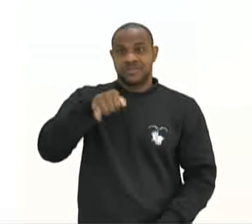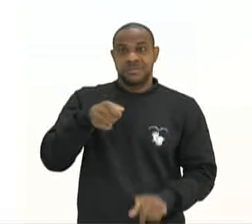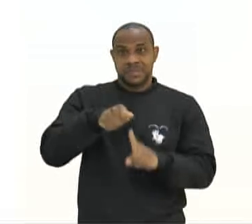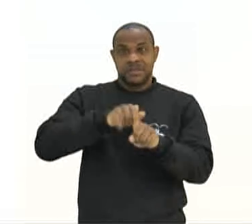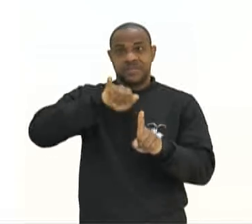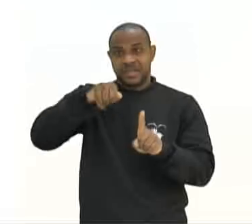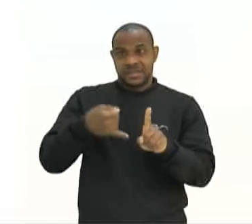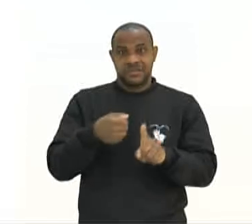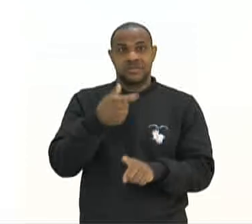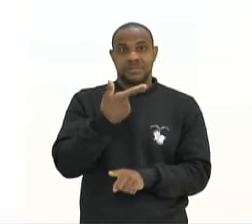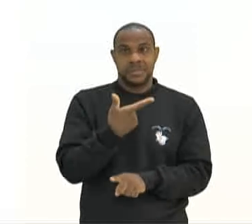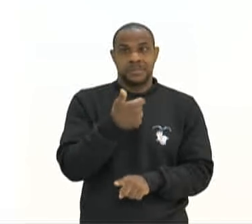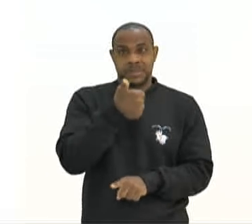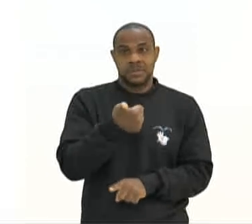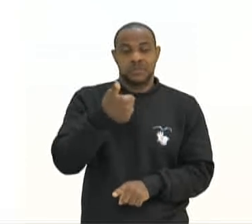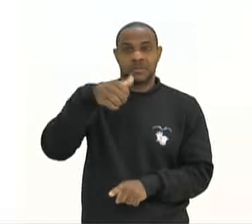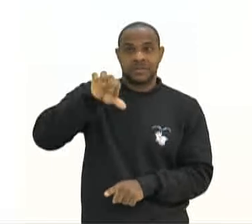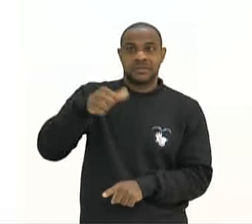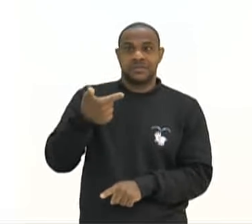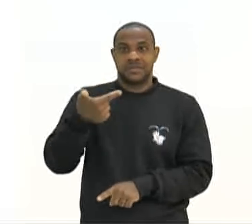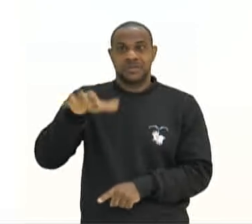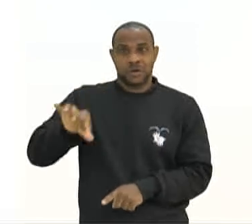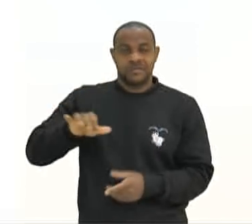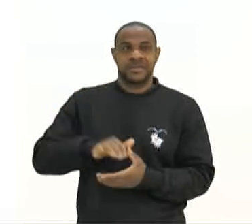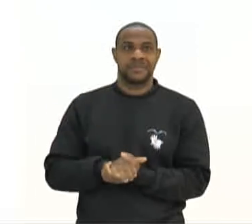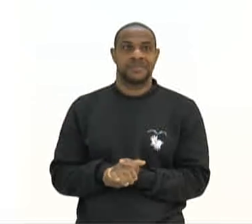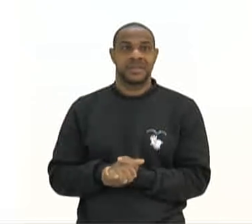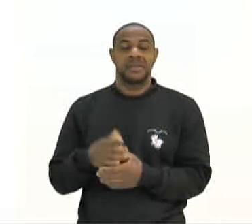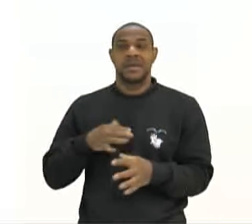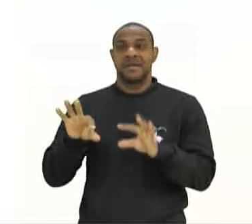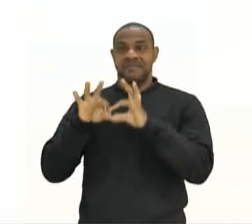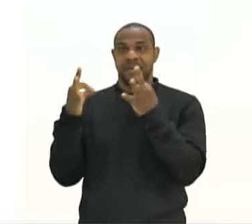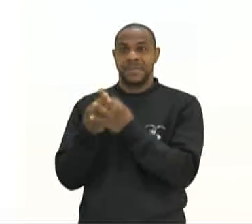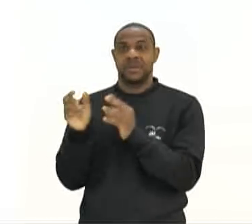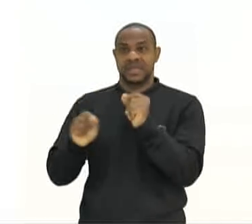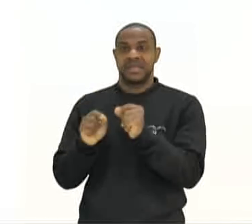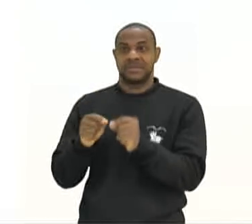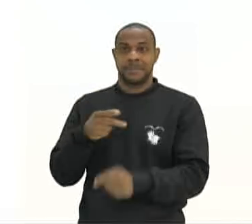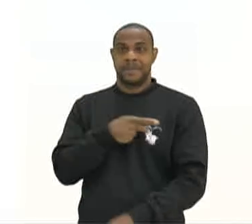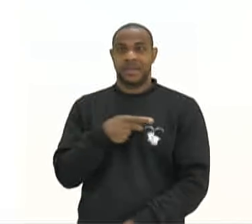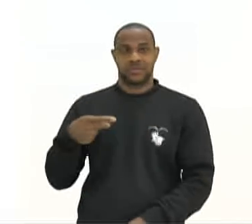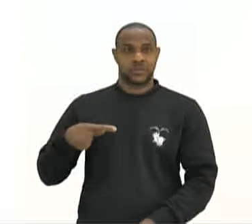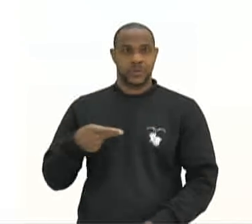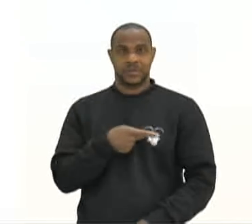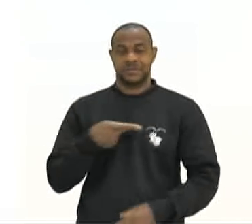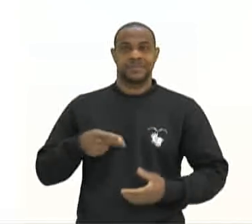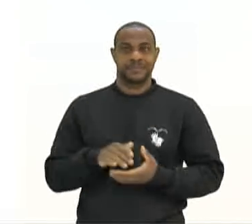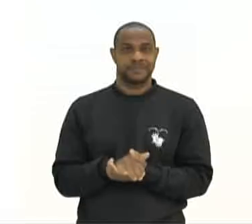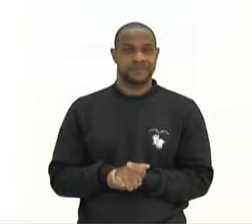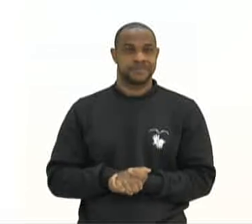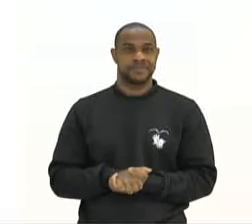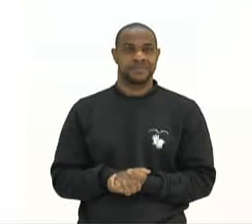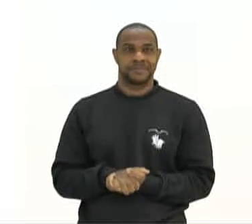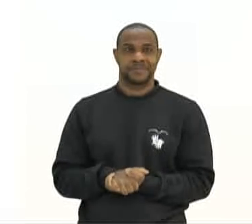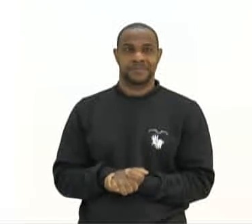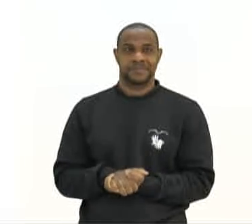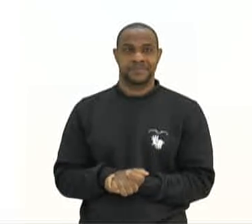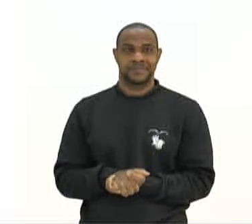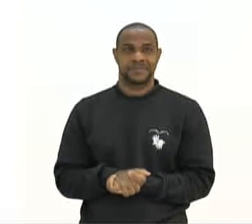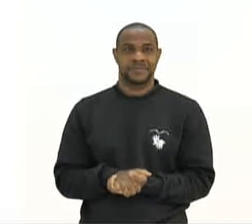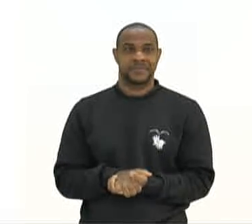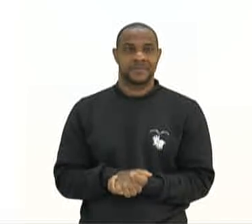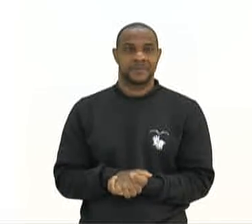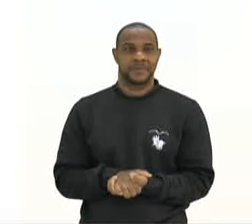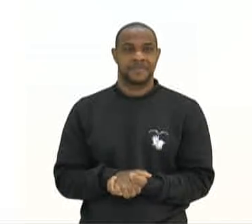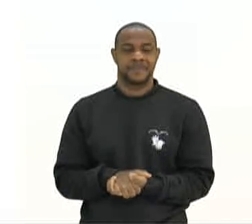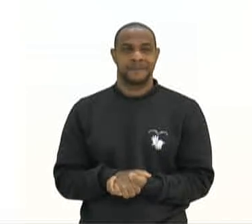family of pastors, numa família de pastores. King came of age in time where blacks and whites were